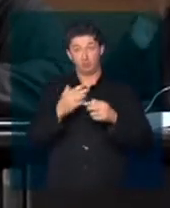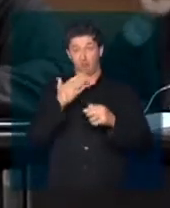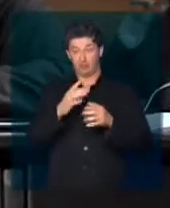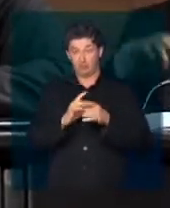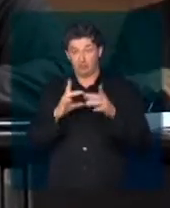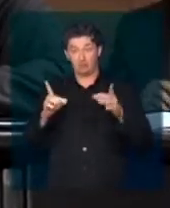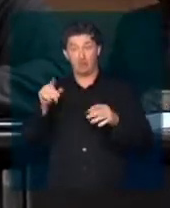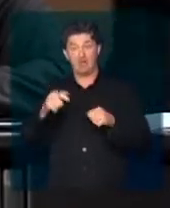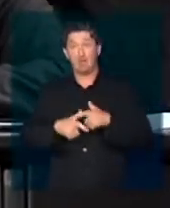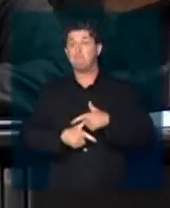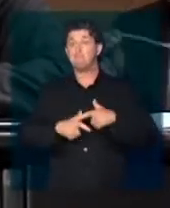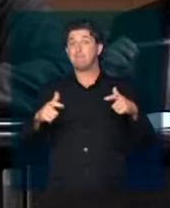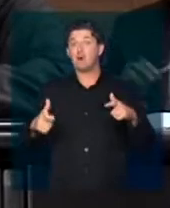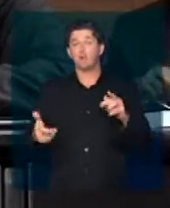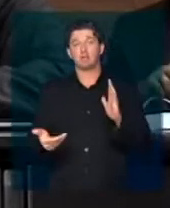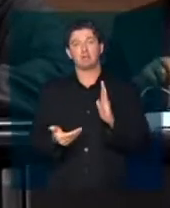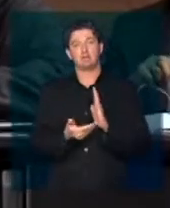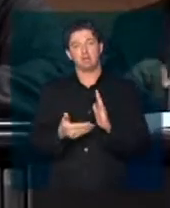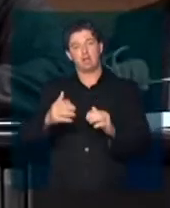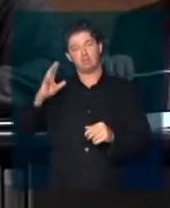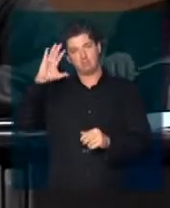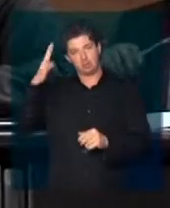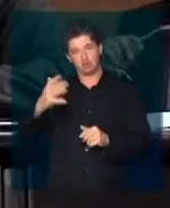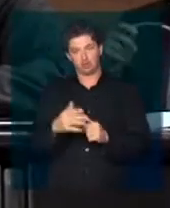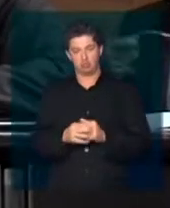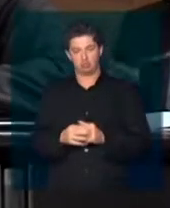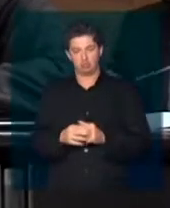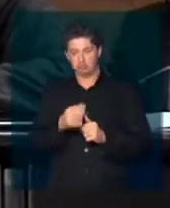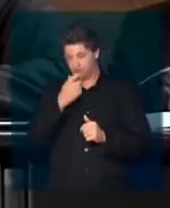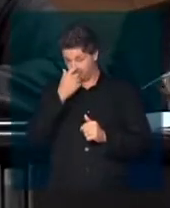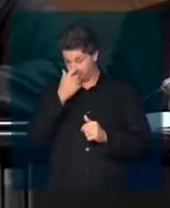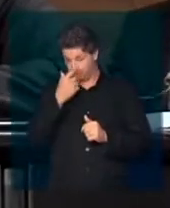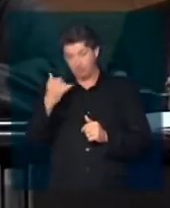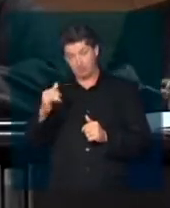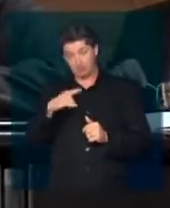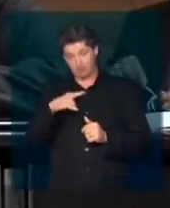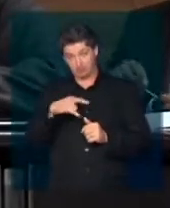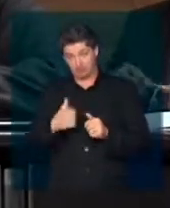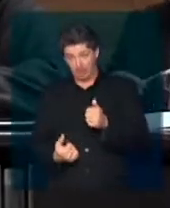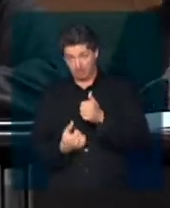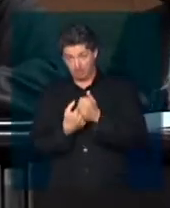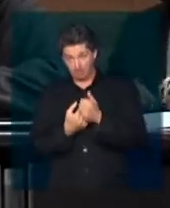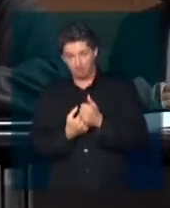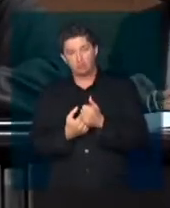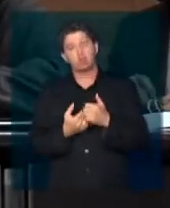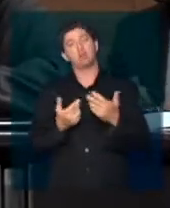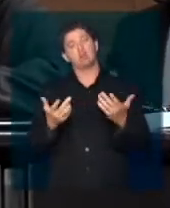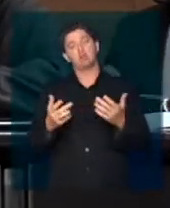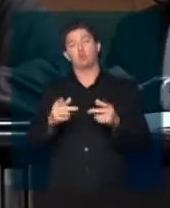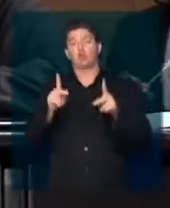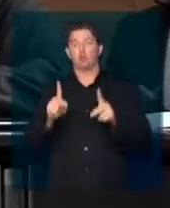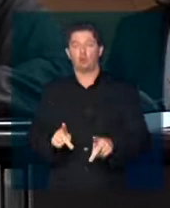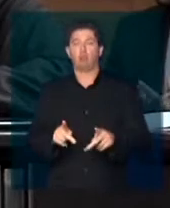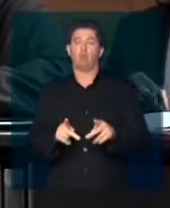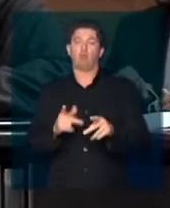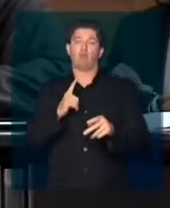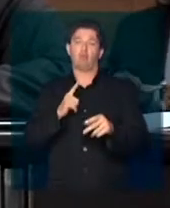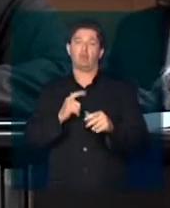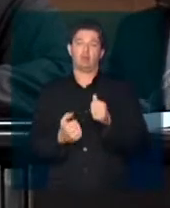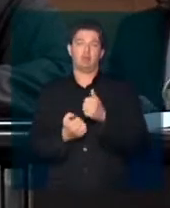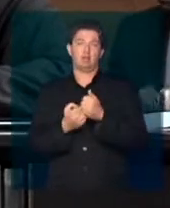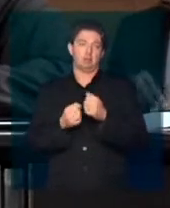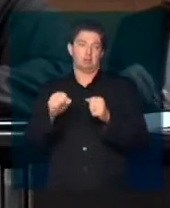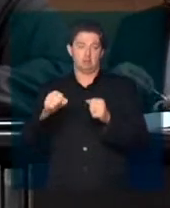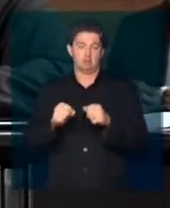é aquela que a maioria do parlamento decidir. E, se for o caso, tiver referendo, que seja referendado pela população. Não dá